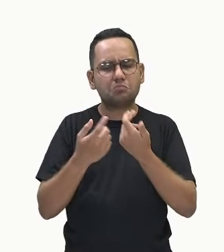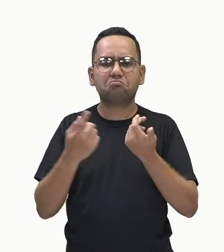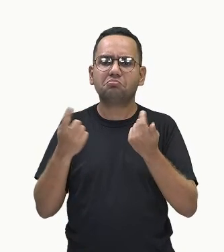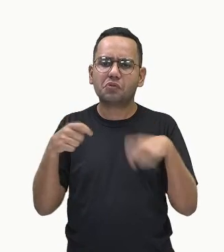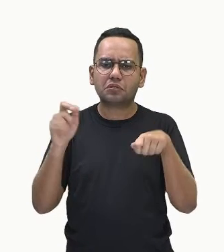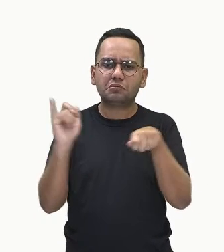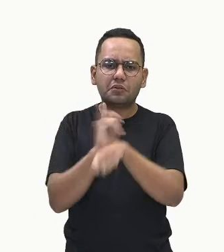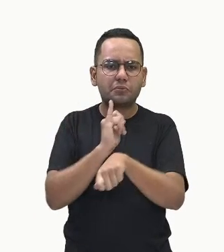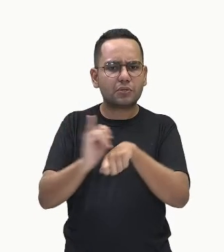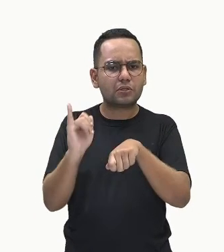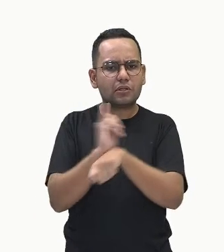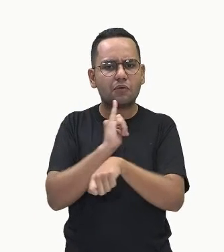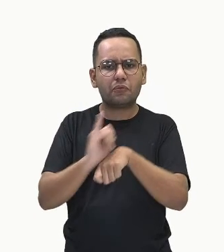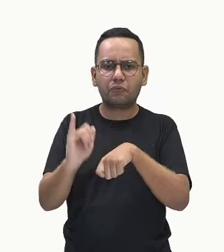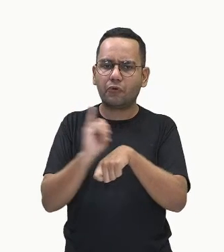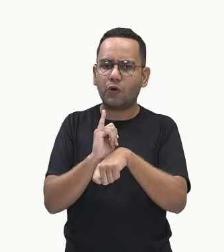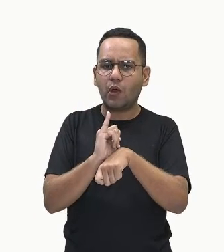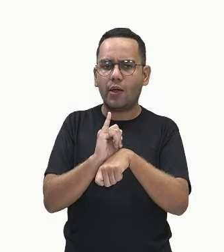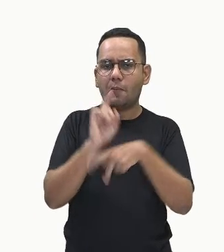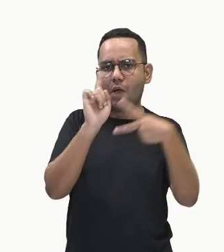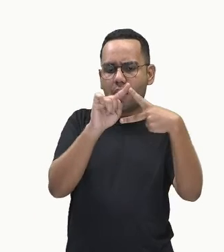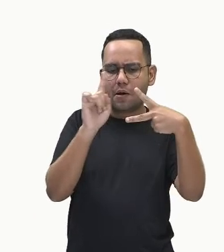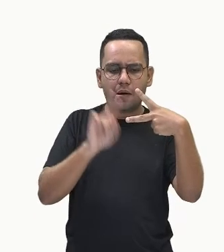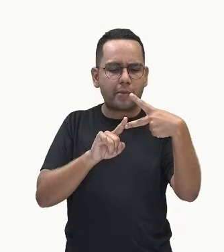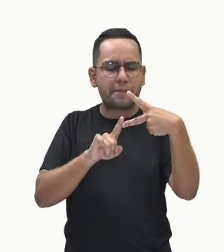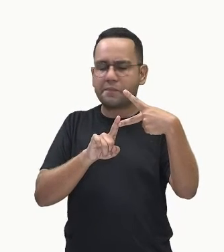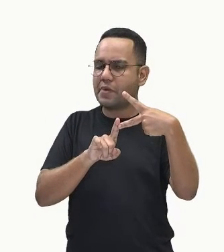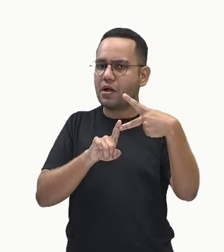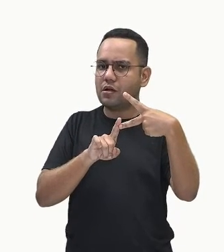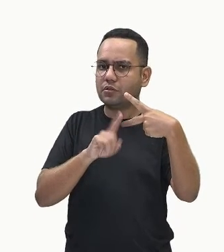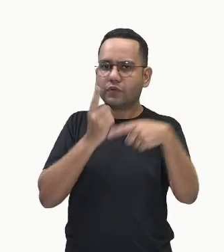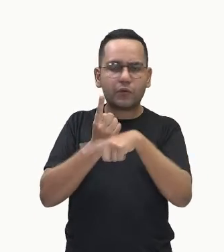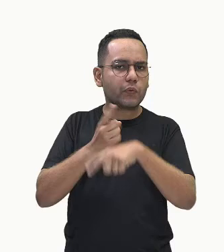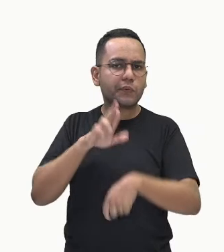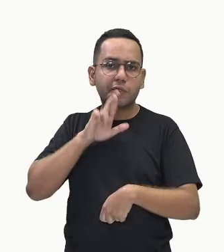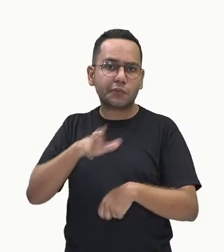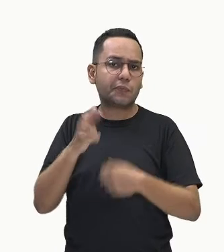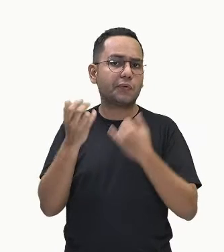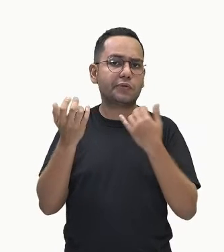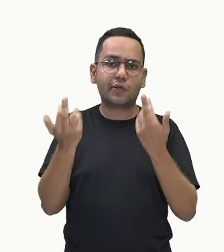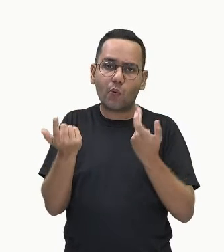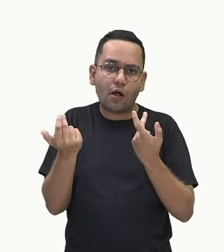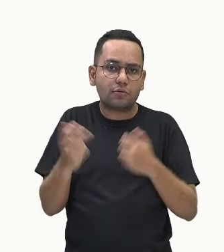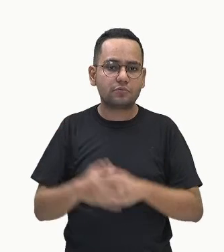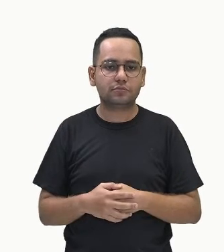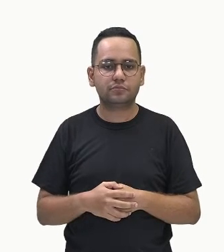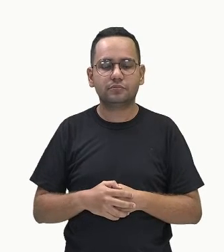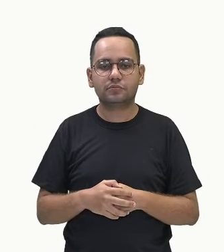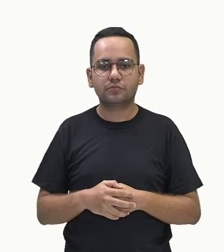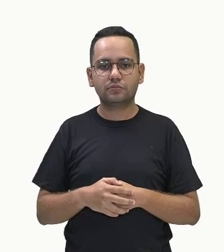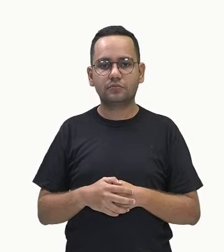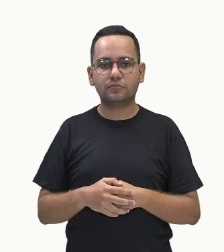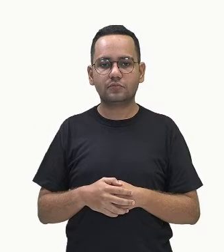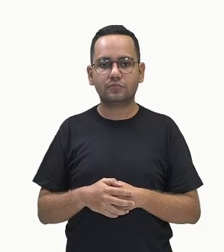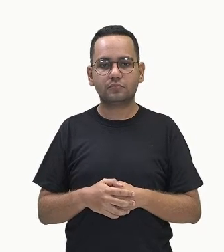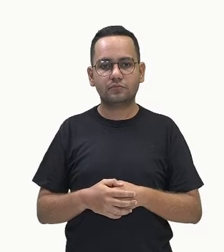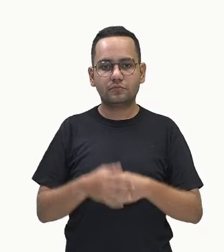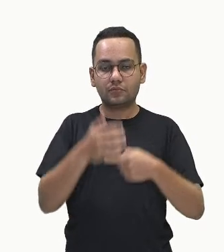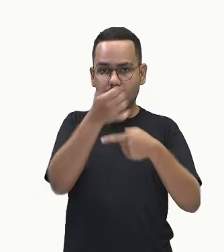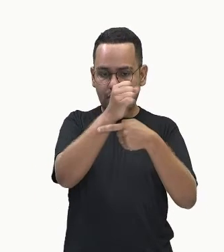você resolver a mesma expressão, tá? O mesmo problema. Então, 18 vezes